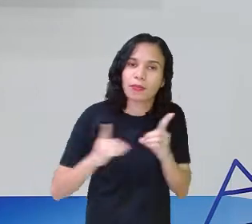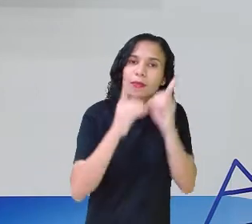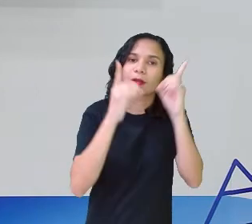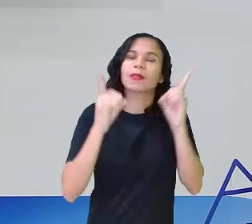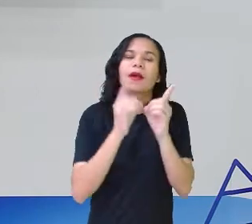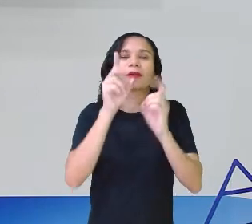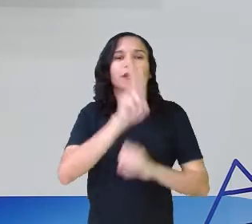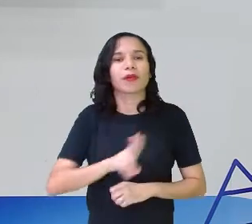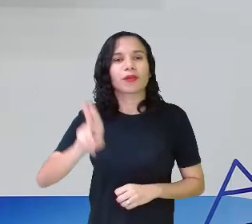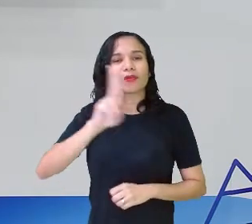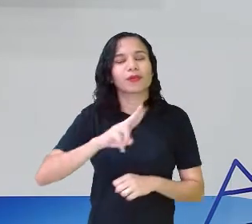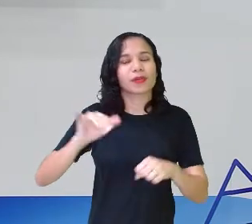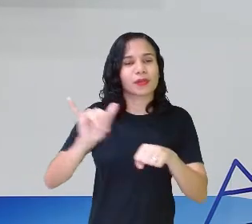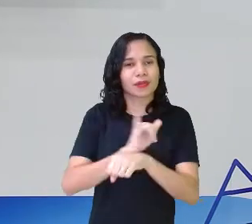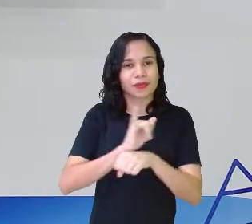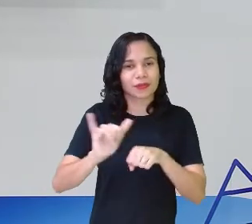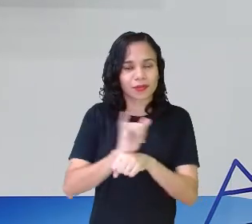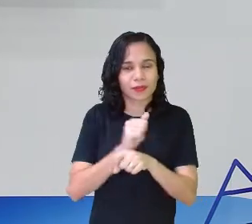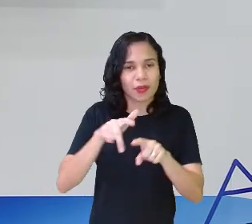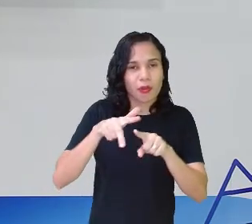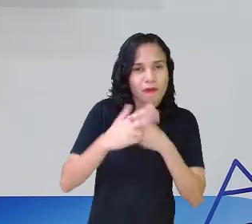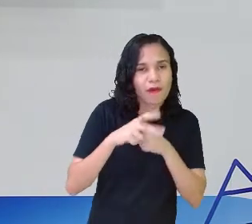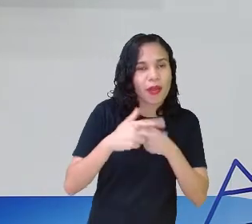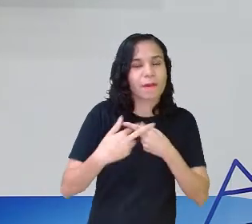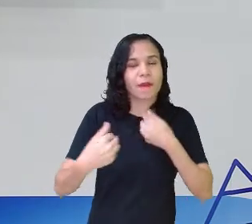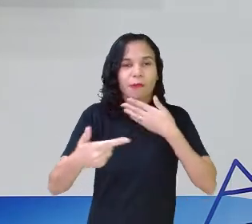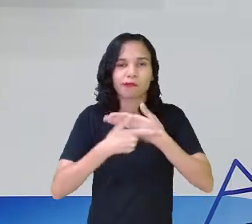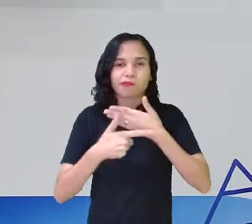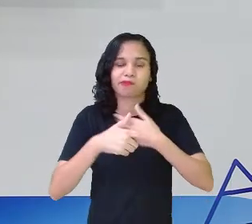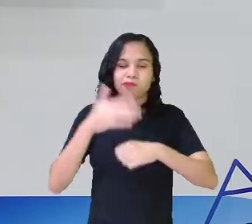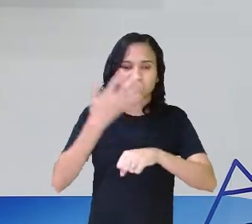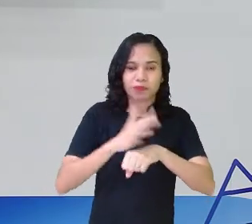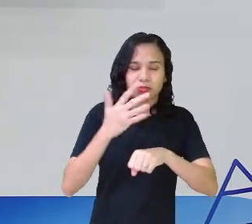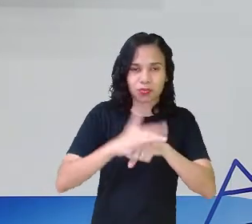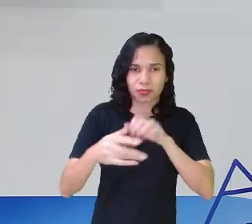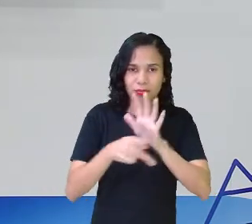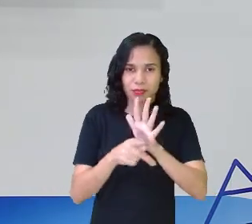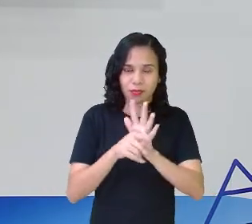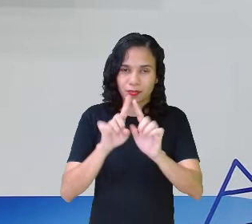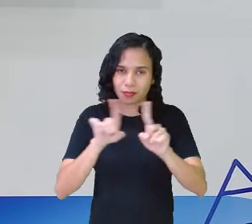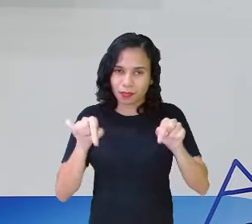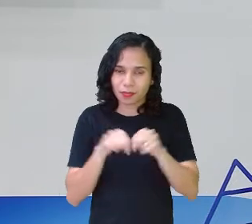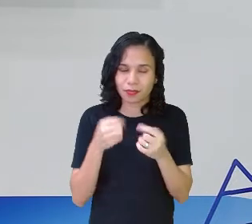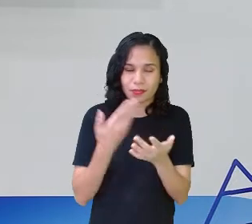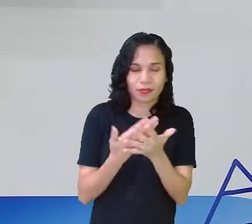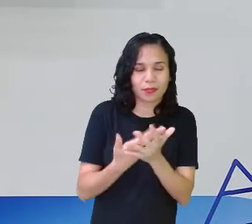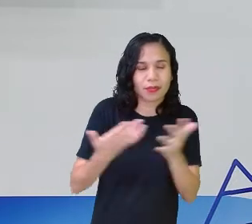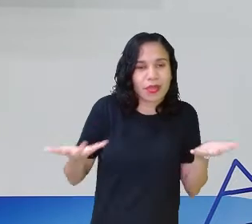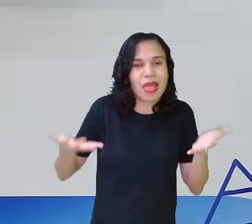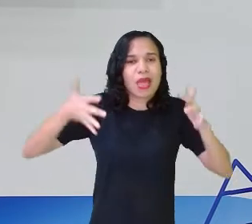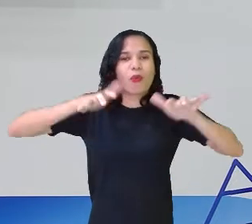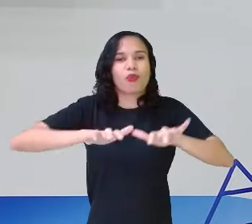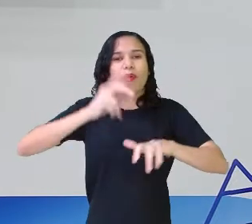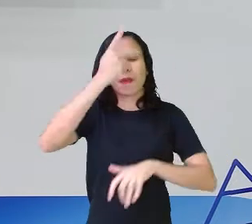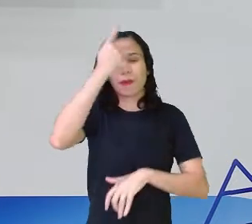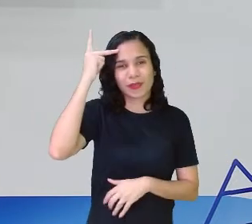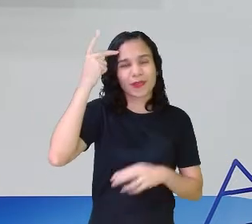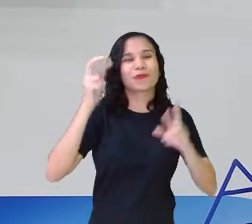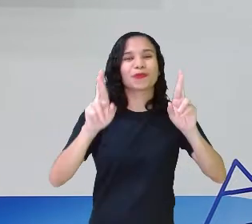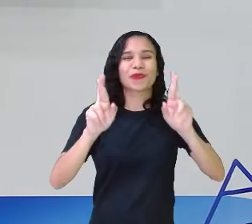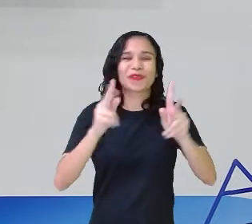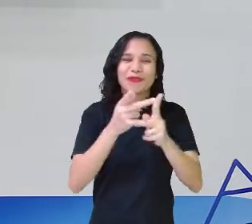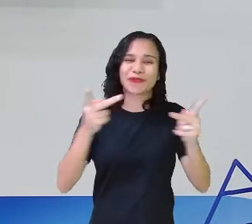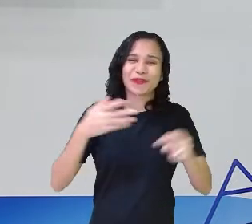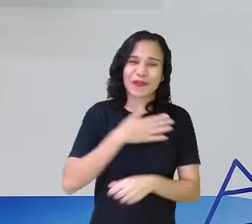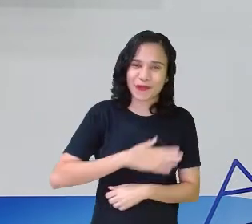e utilizar esses instrumentos como ferramentas de funcionamento, para o funcionamento, para a inclusão dessas pessoas. Espero que vocês